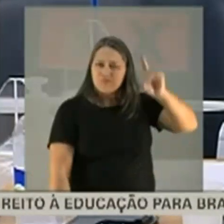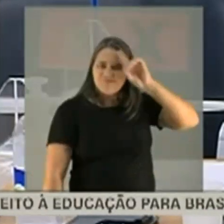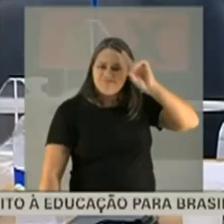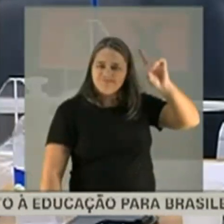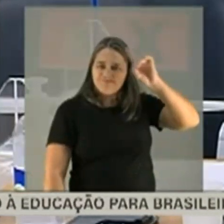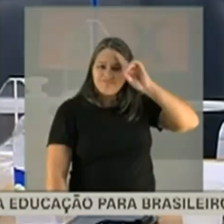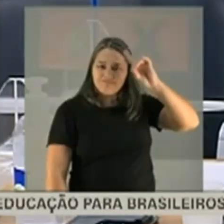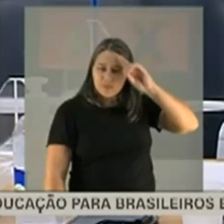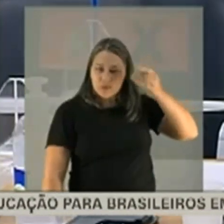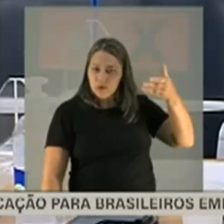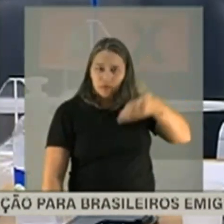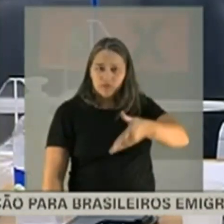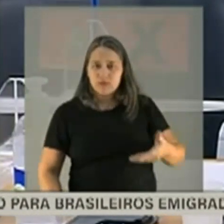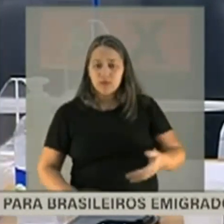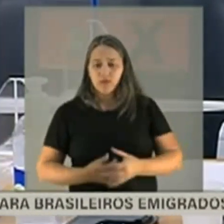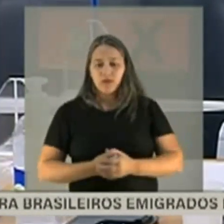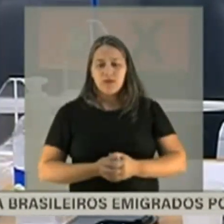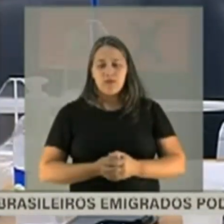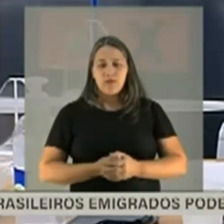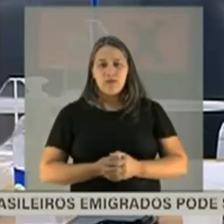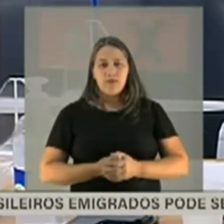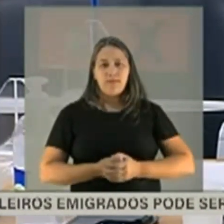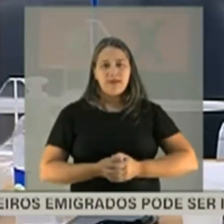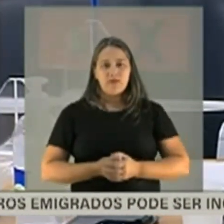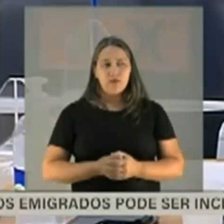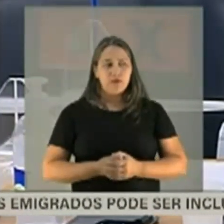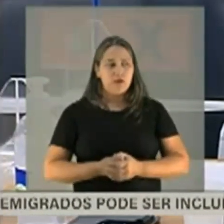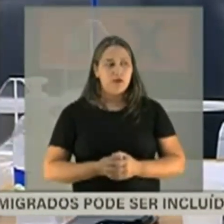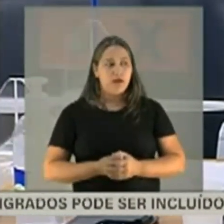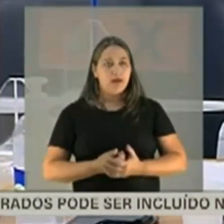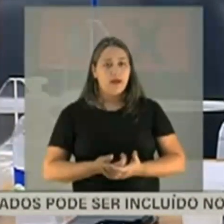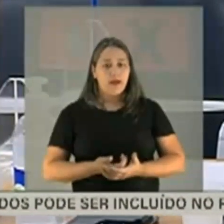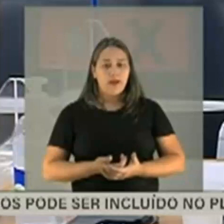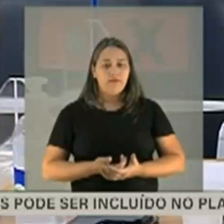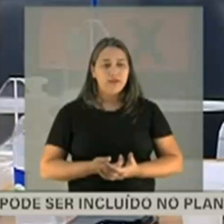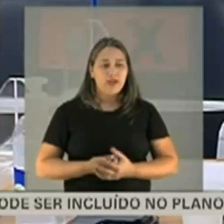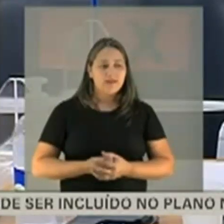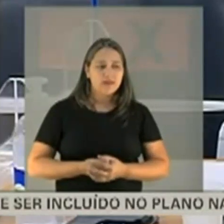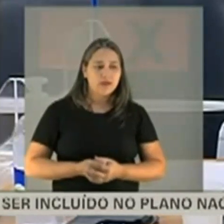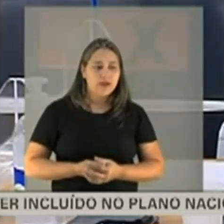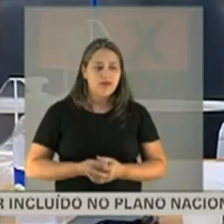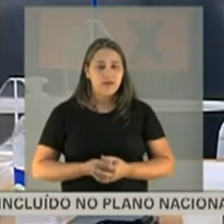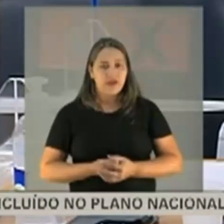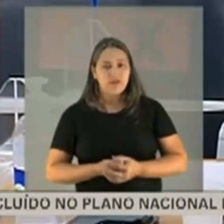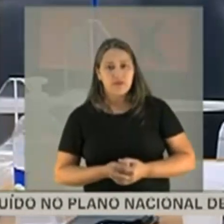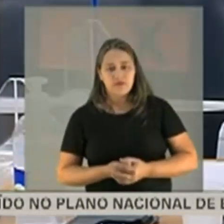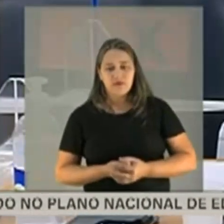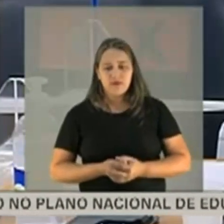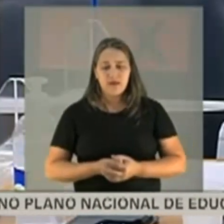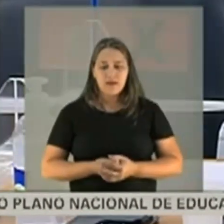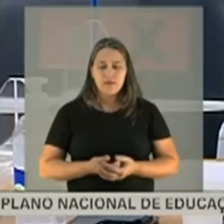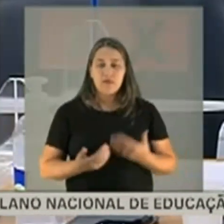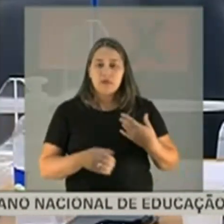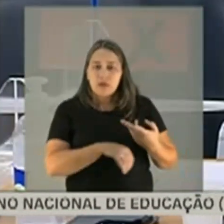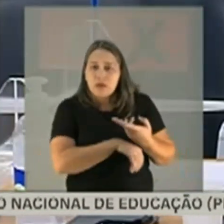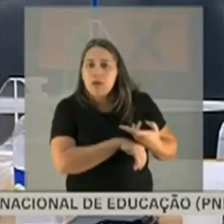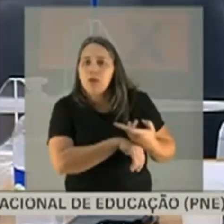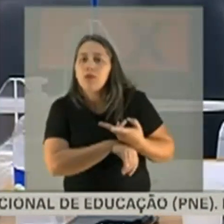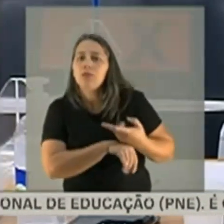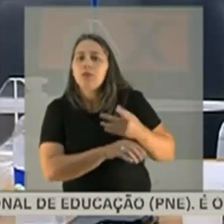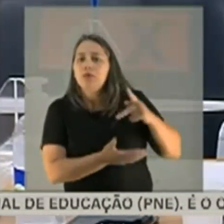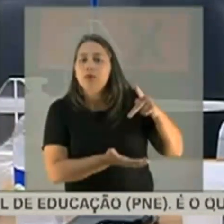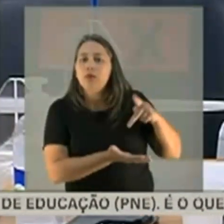comissão. Isso é renúncia em serviço do Brasil, para a busca pela